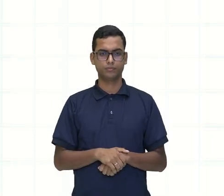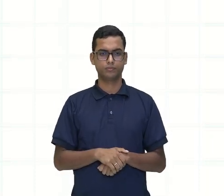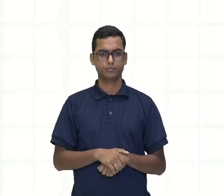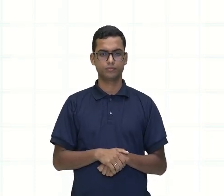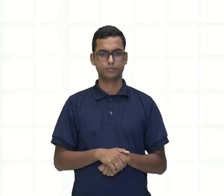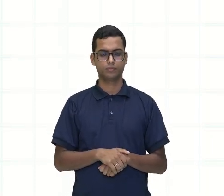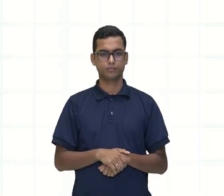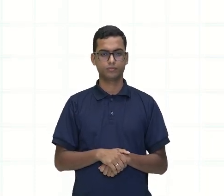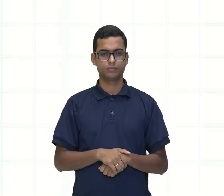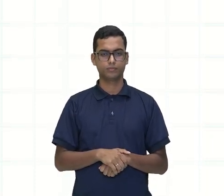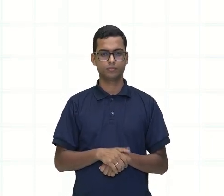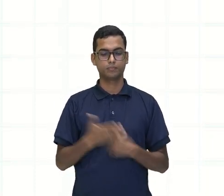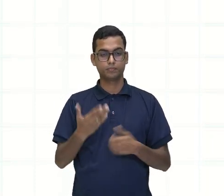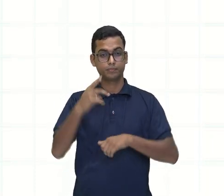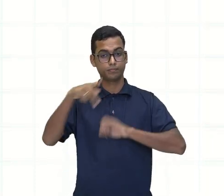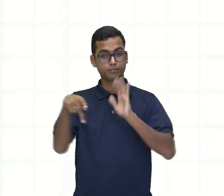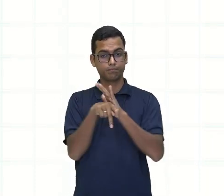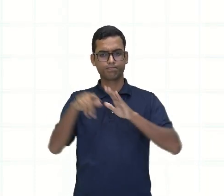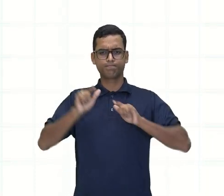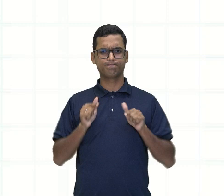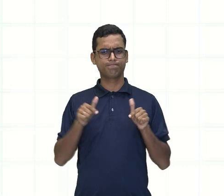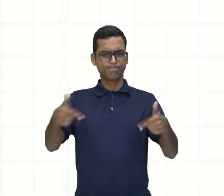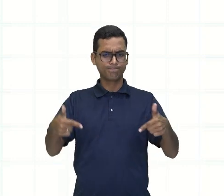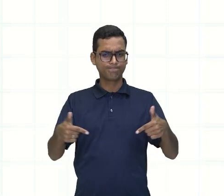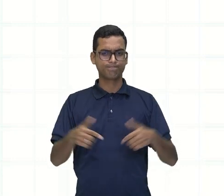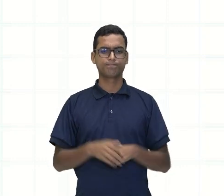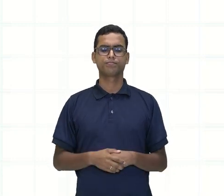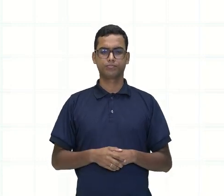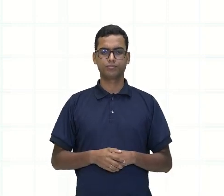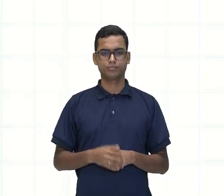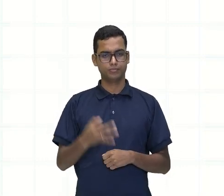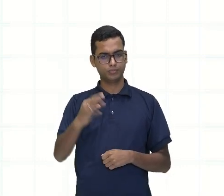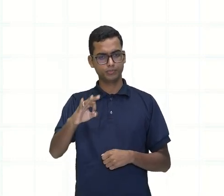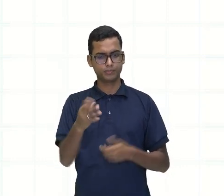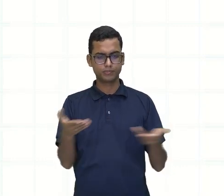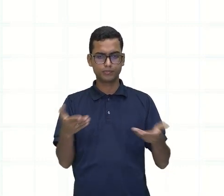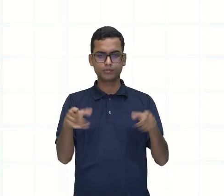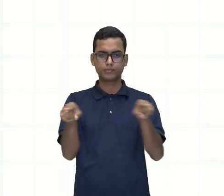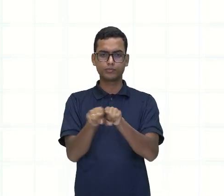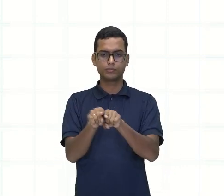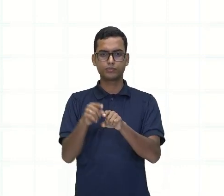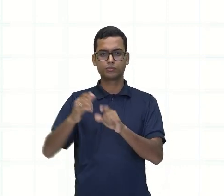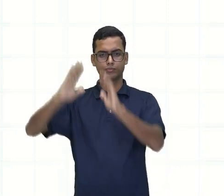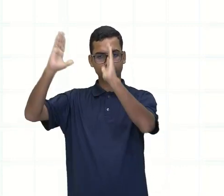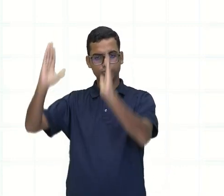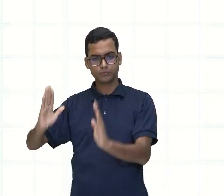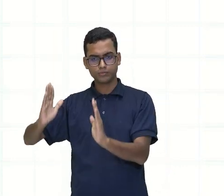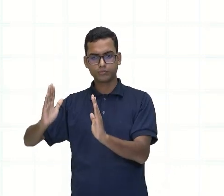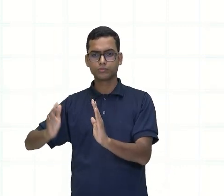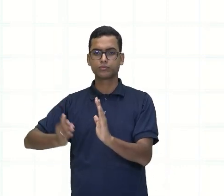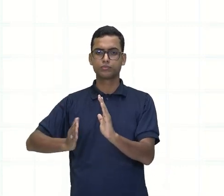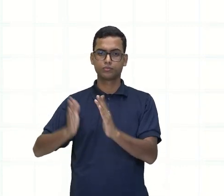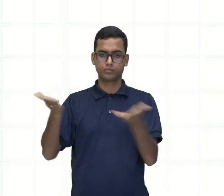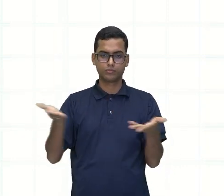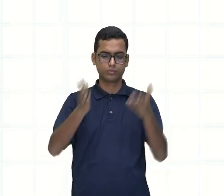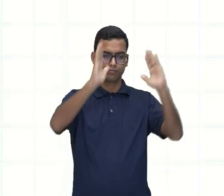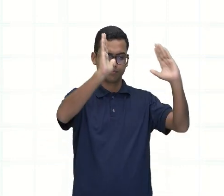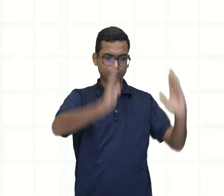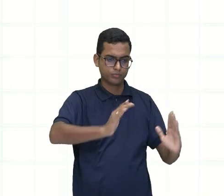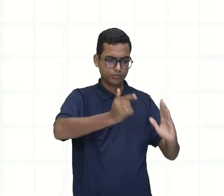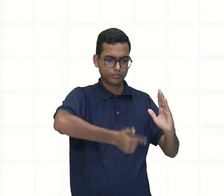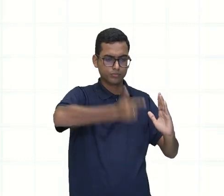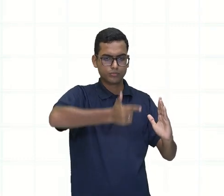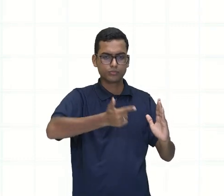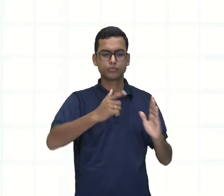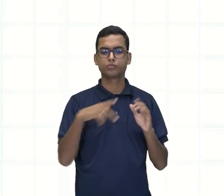praticam a ação, tudo bem? Agora, nesta coluna aqui, nós vamos ver os pronomes que se referem